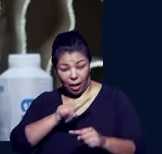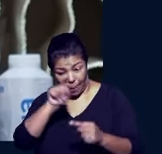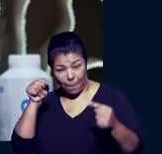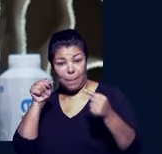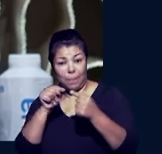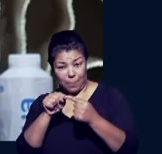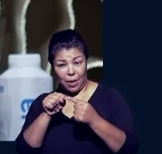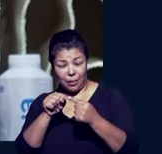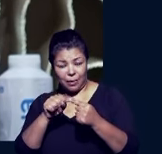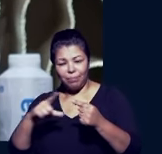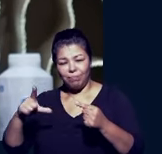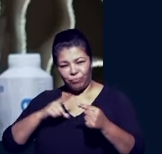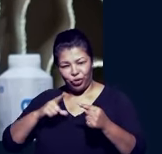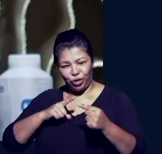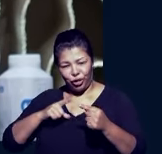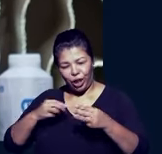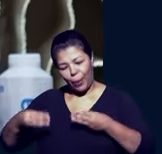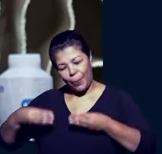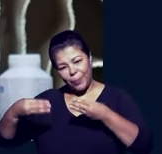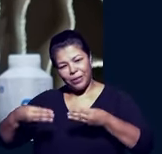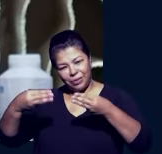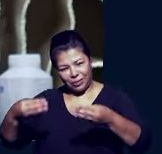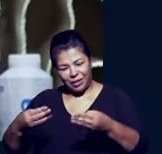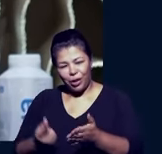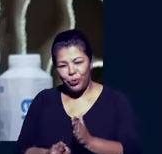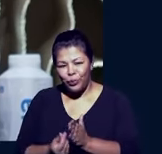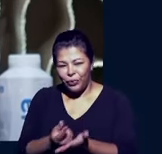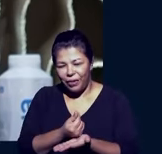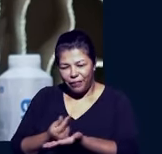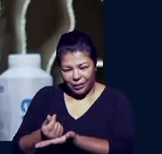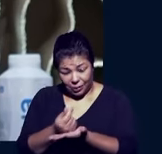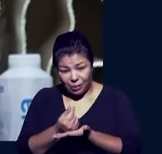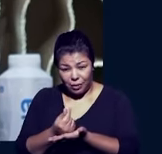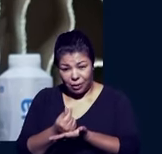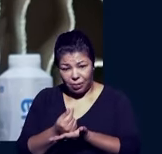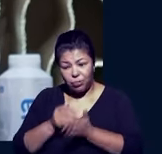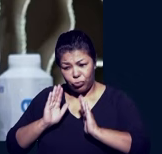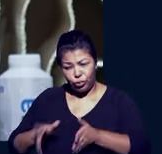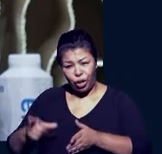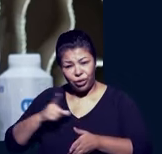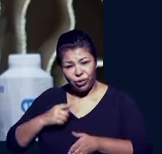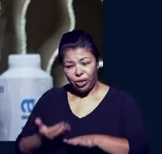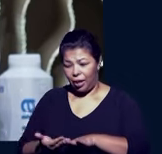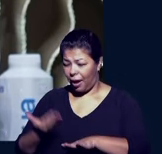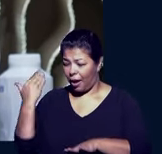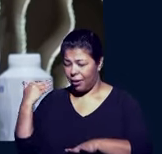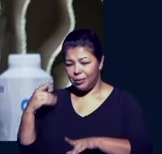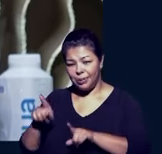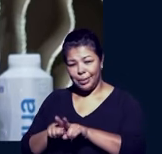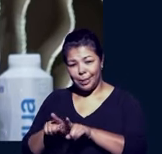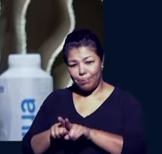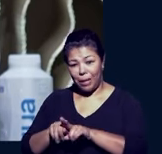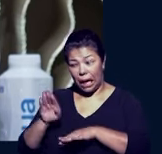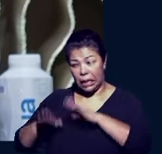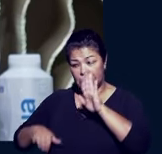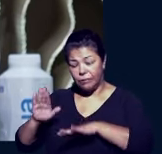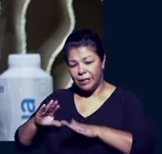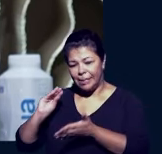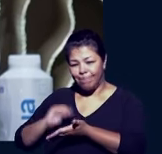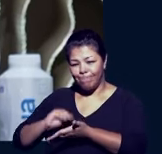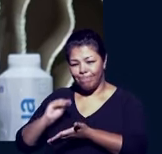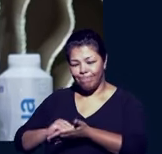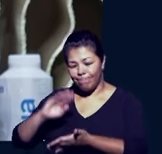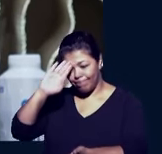estabelecida pelo Ministério da Fazenda era algo que o mercado Já via com desconfiança e o